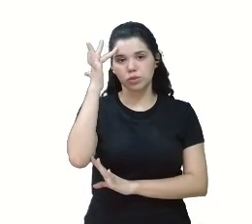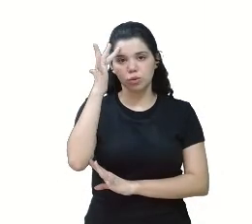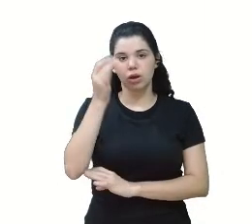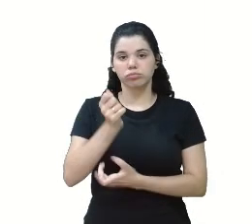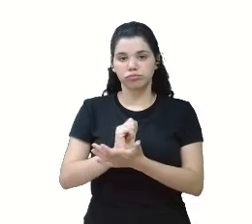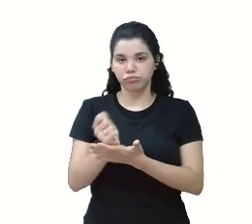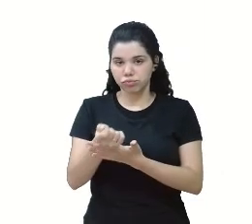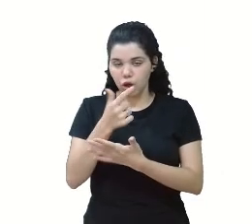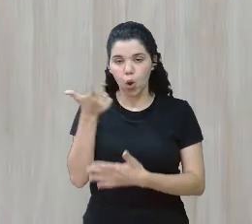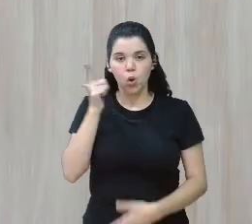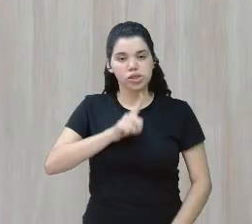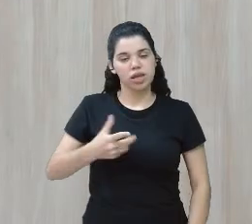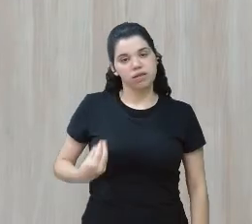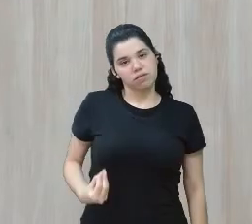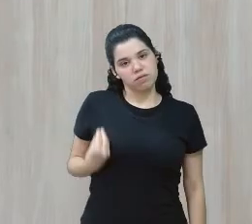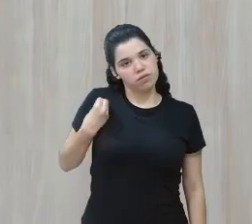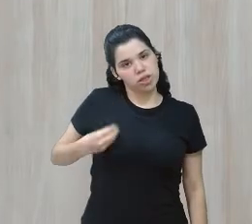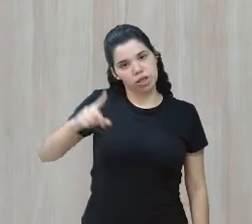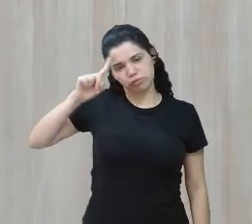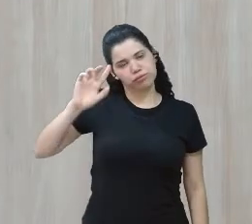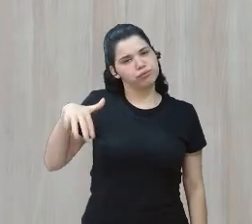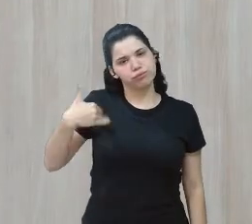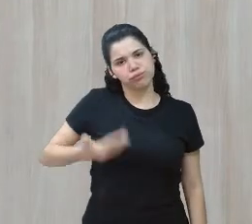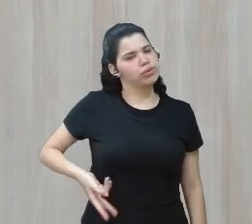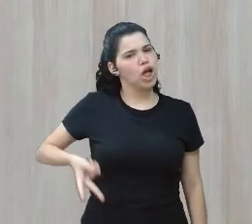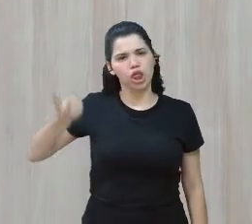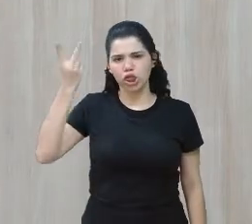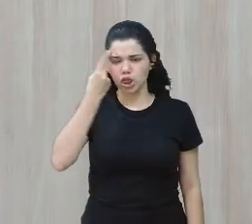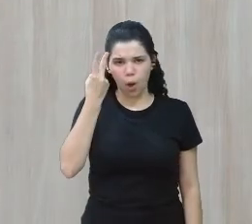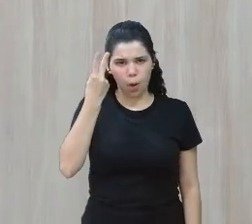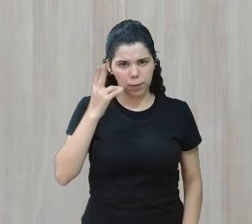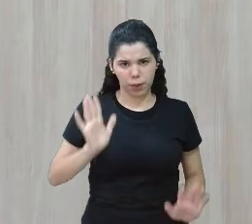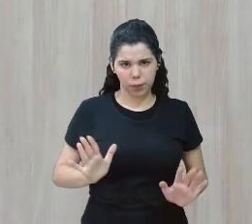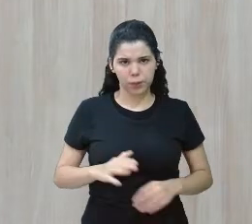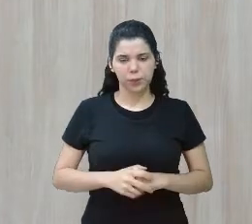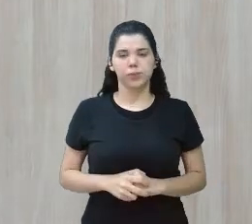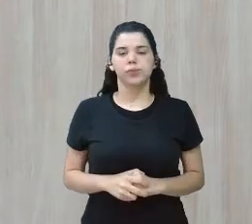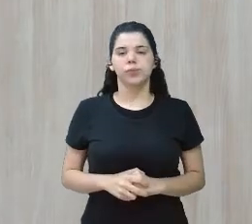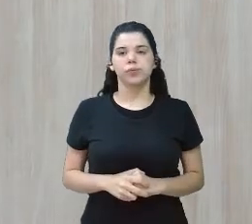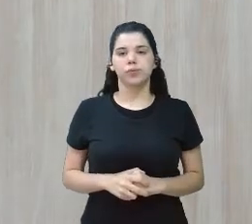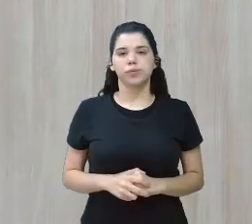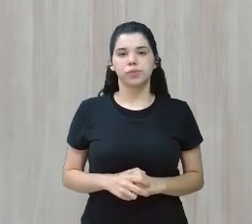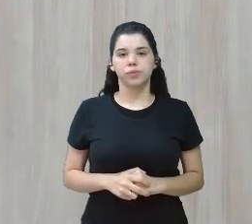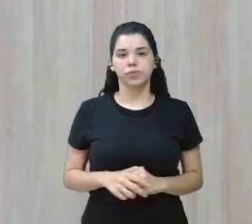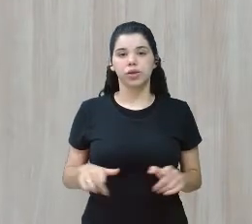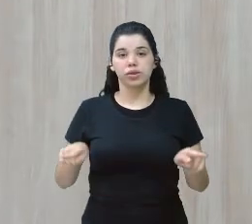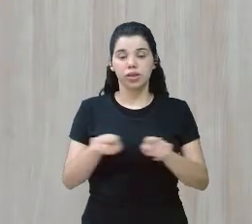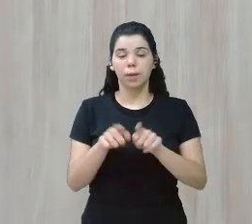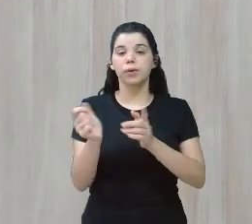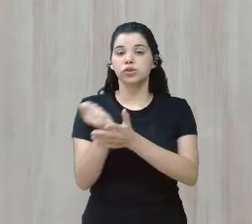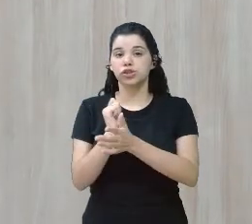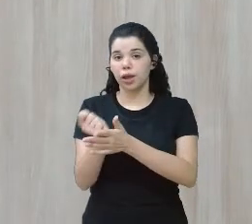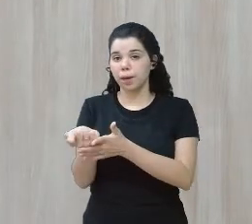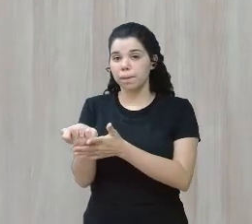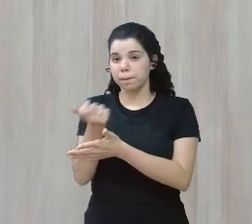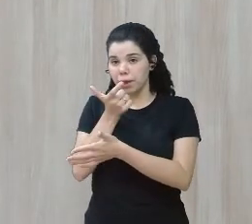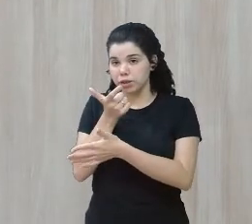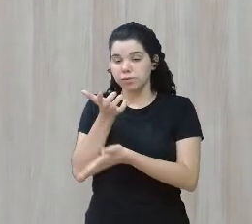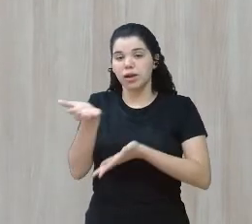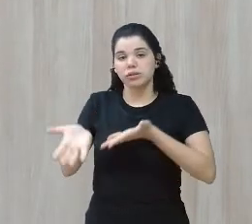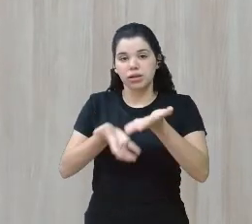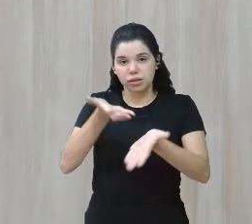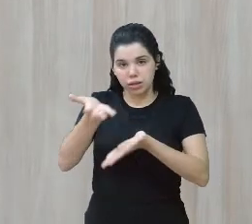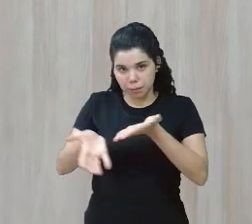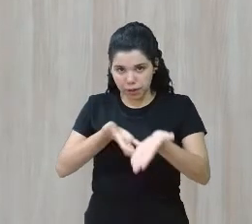uma vida normal, né, para que ele possa realizar as suas atividades. E os antirretrovirais, para o tratamento